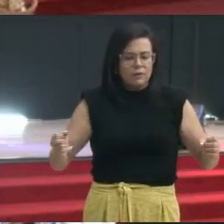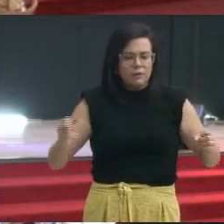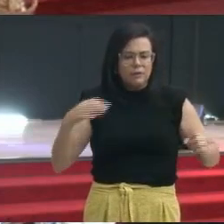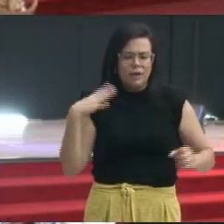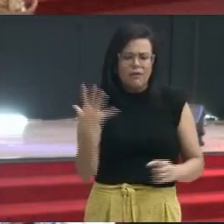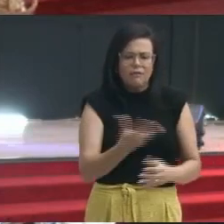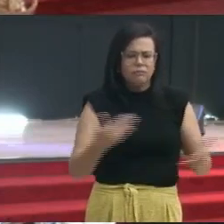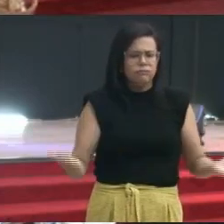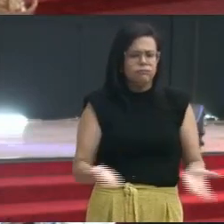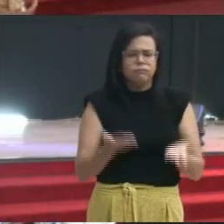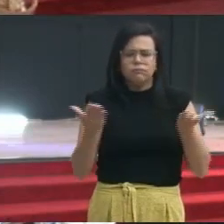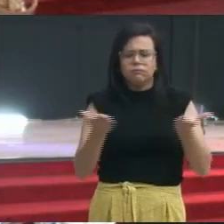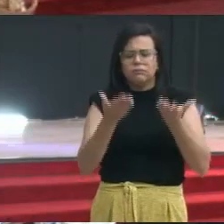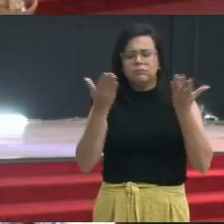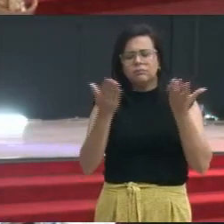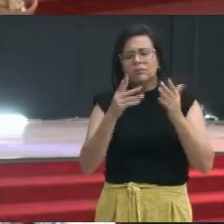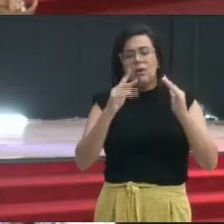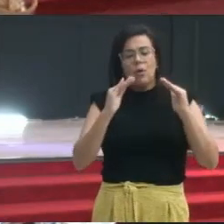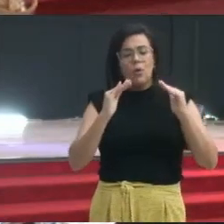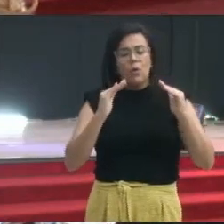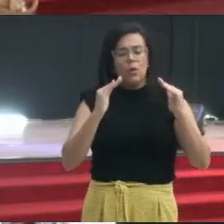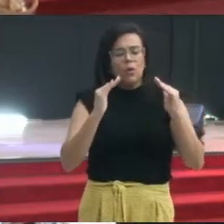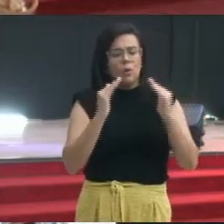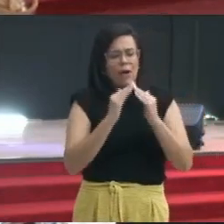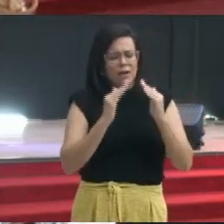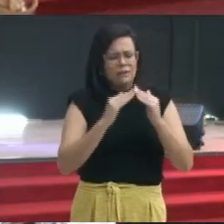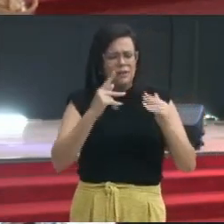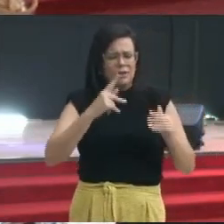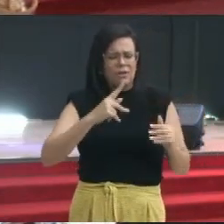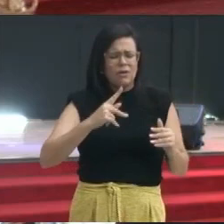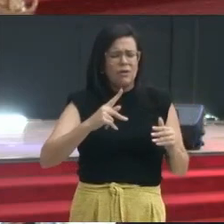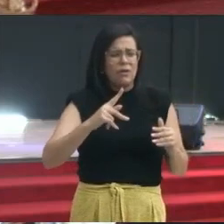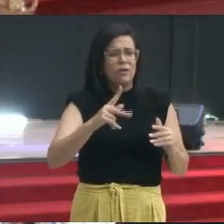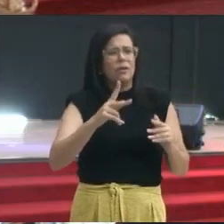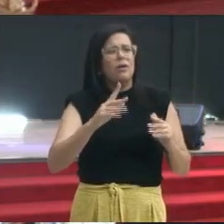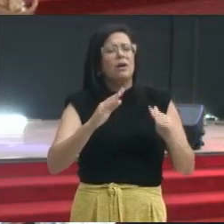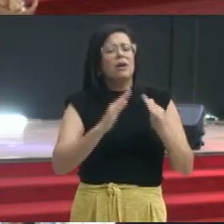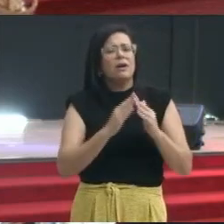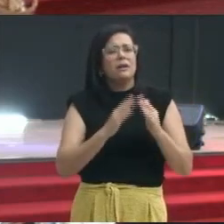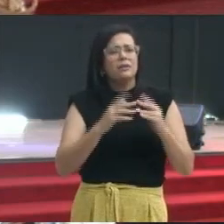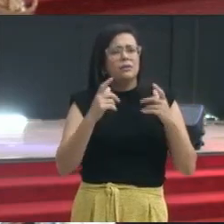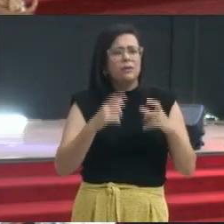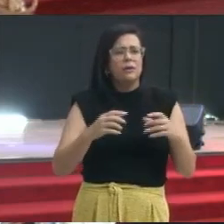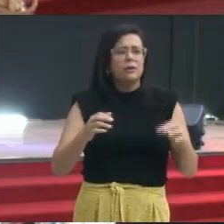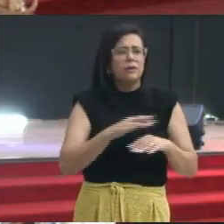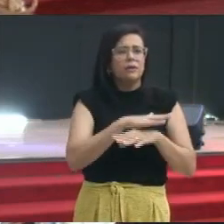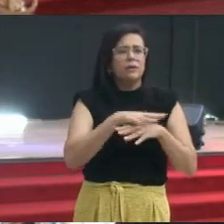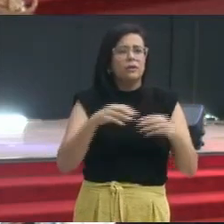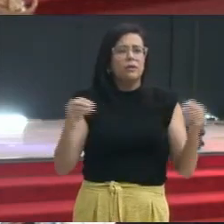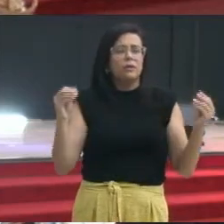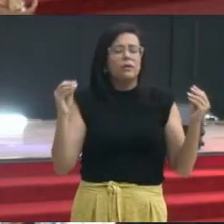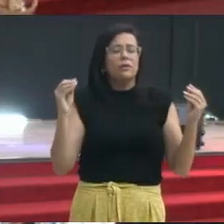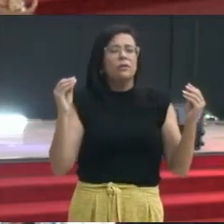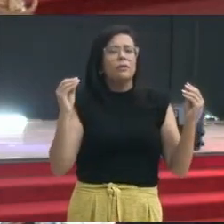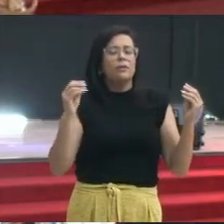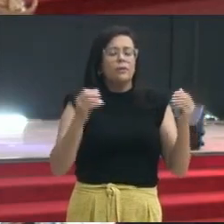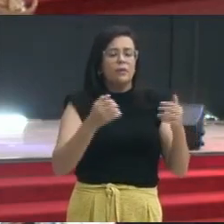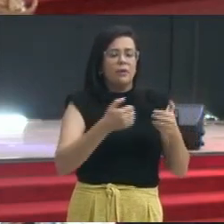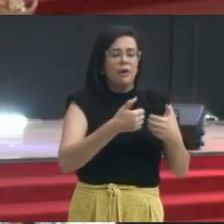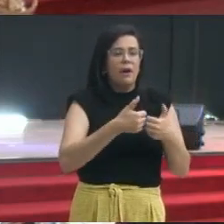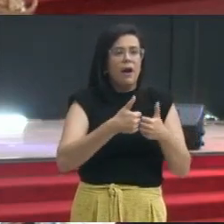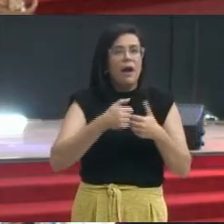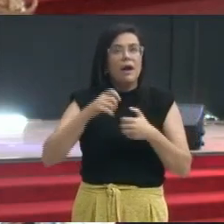de avivamento, sua casa é lugar de glória, sua casa é lugar de cura. Assim ficou a arca de Deus com a família